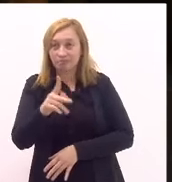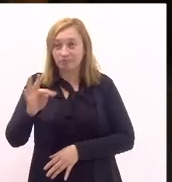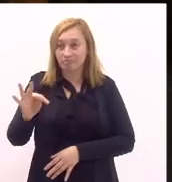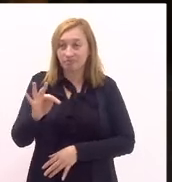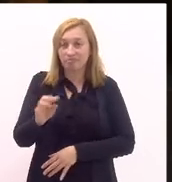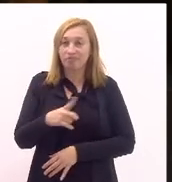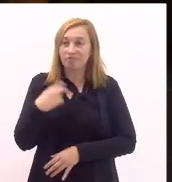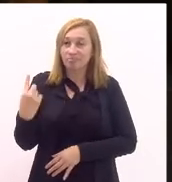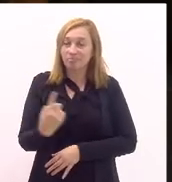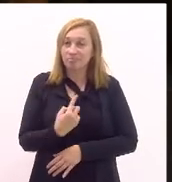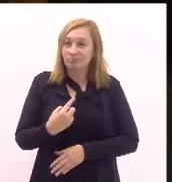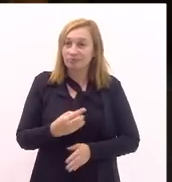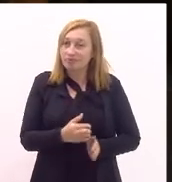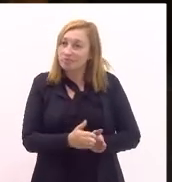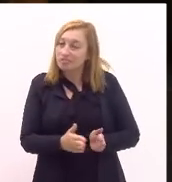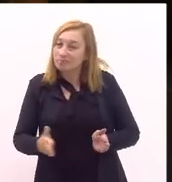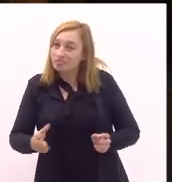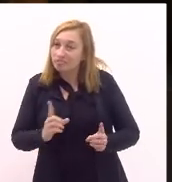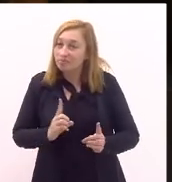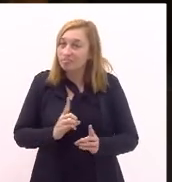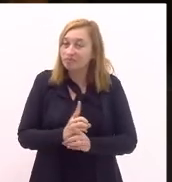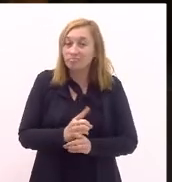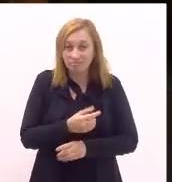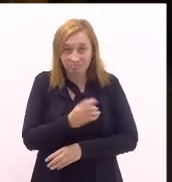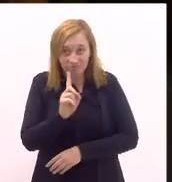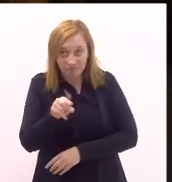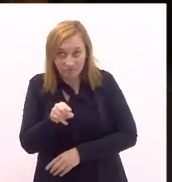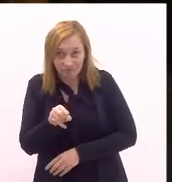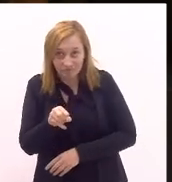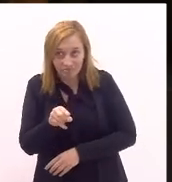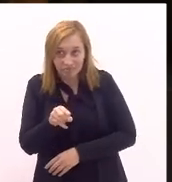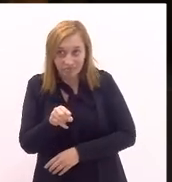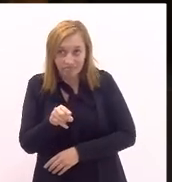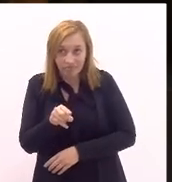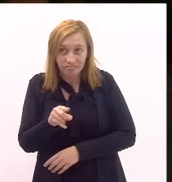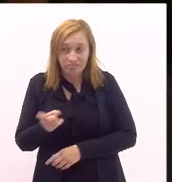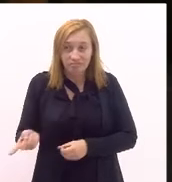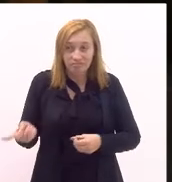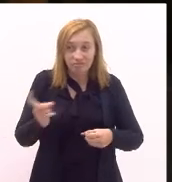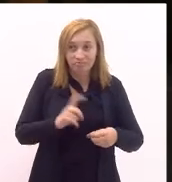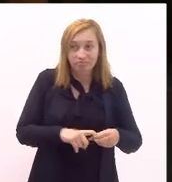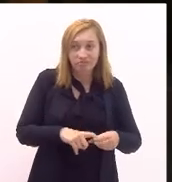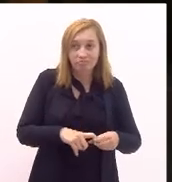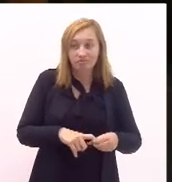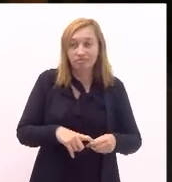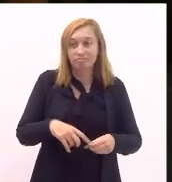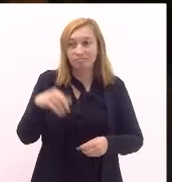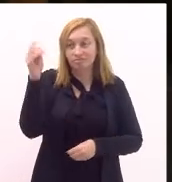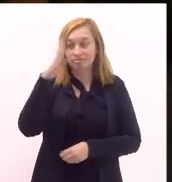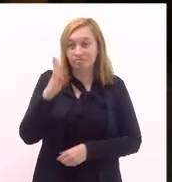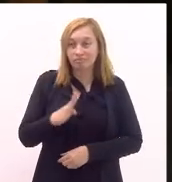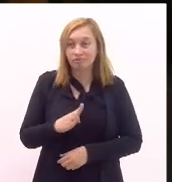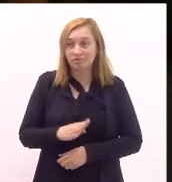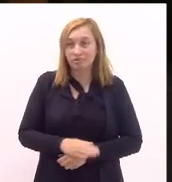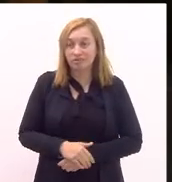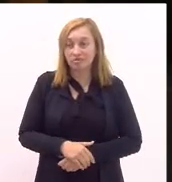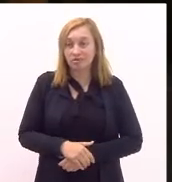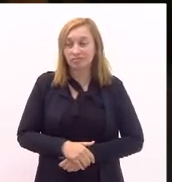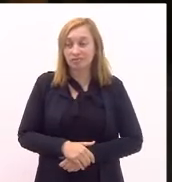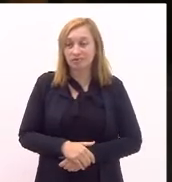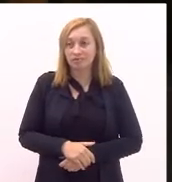bom e nós estamos num processo de reencontro né acompanhada antes de retornar ao Brasil nós estamos